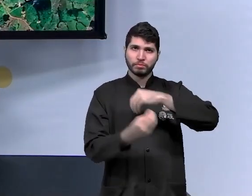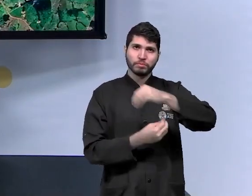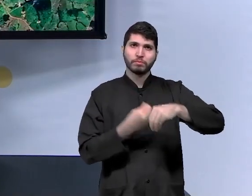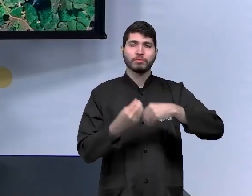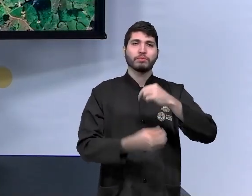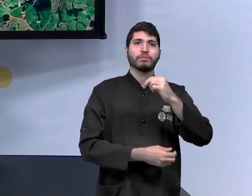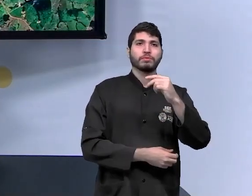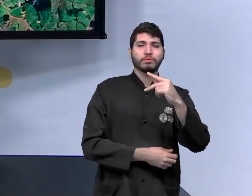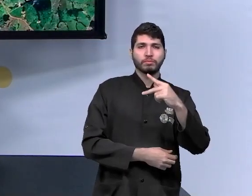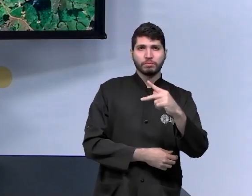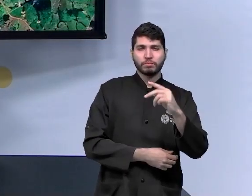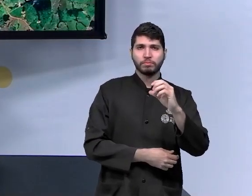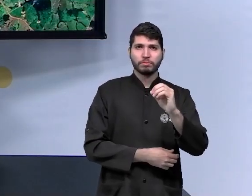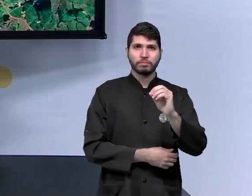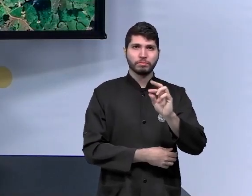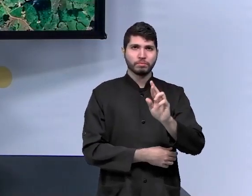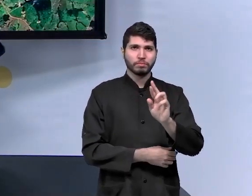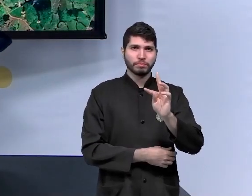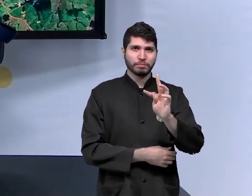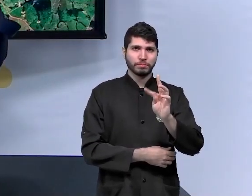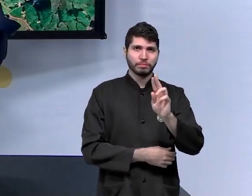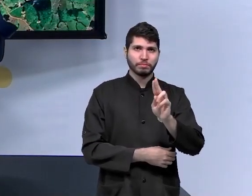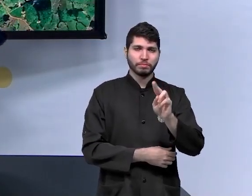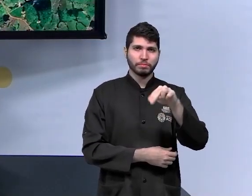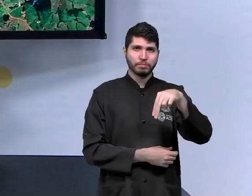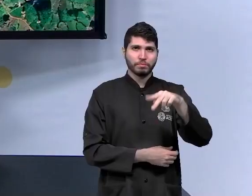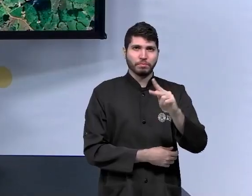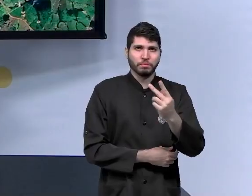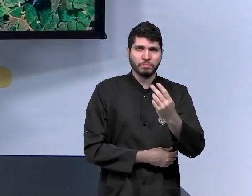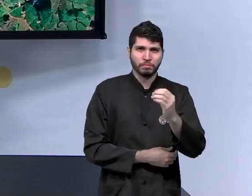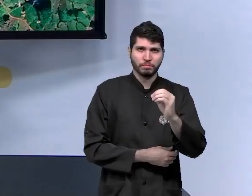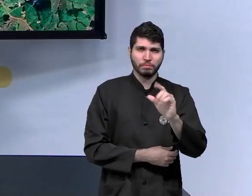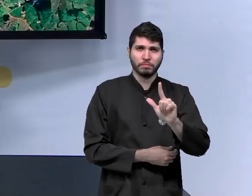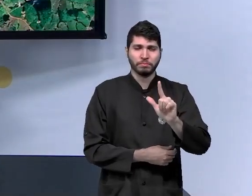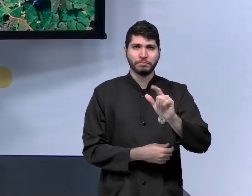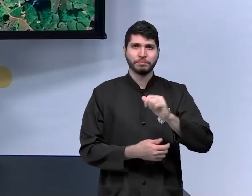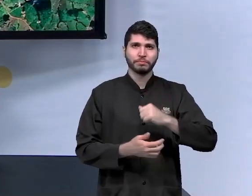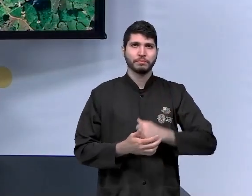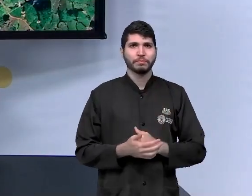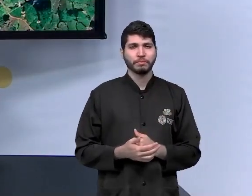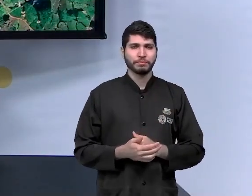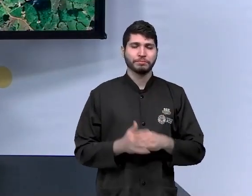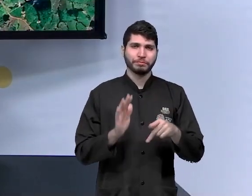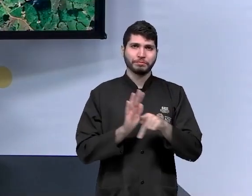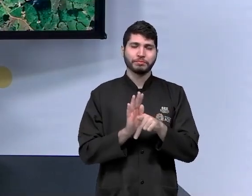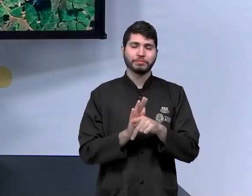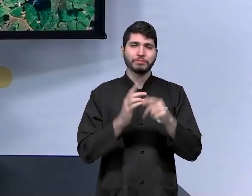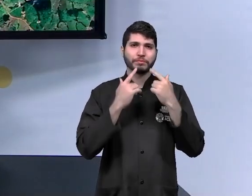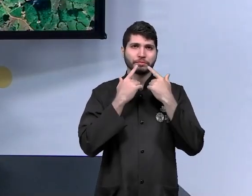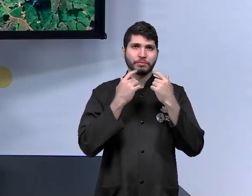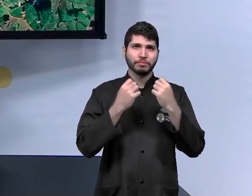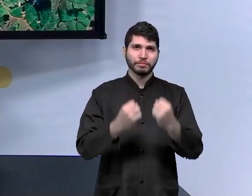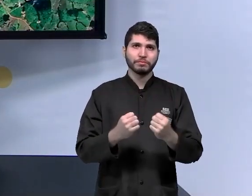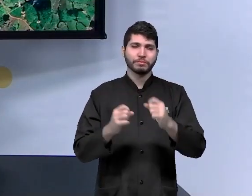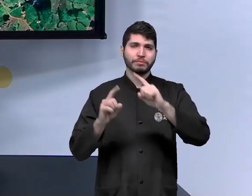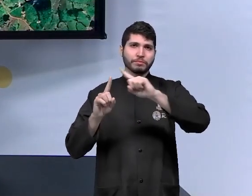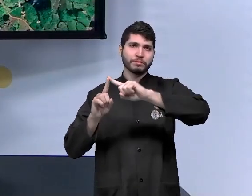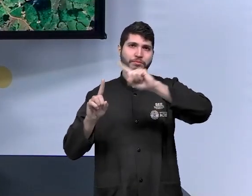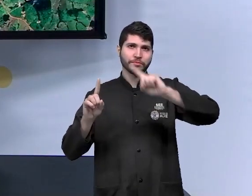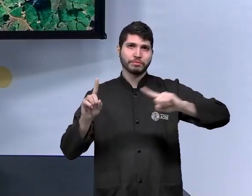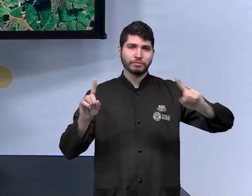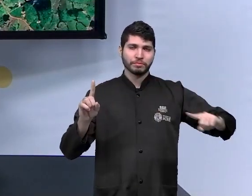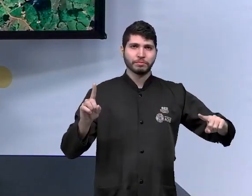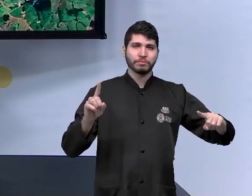chamado portunhol. O que nada mais é do que um fenômeno linguístico que consiste em uma variação